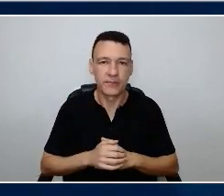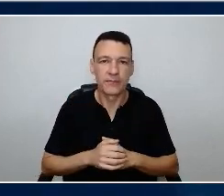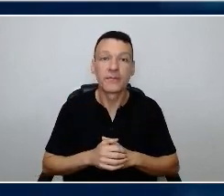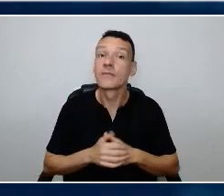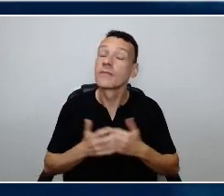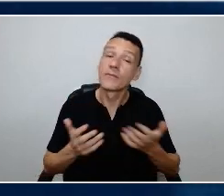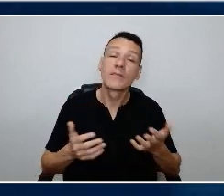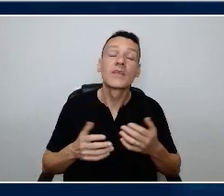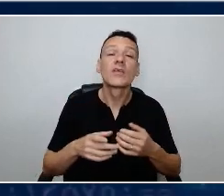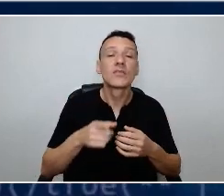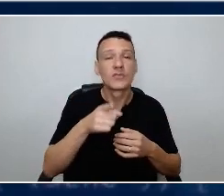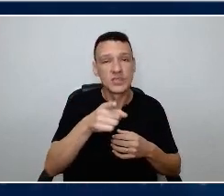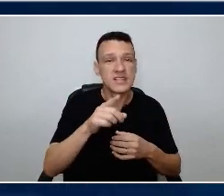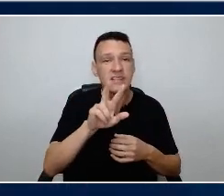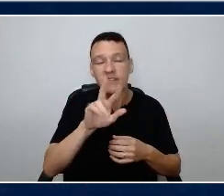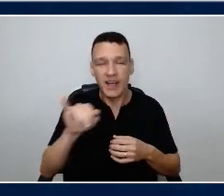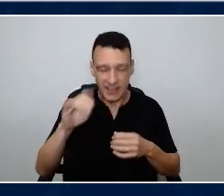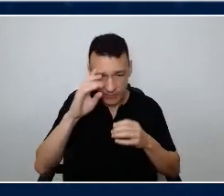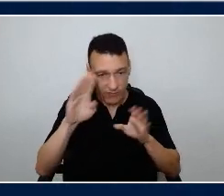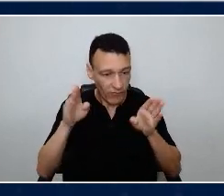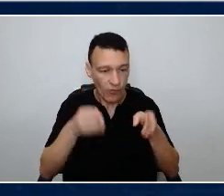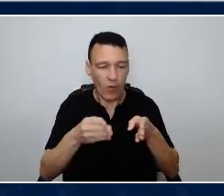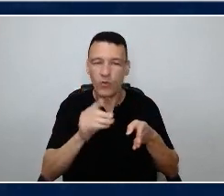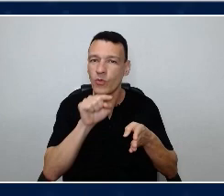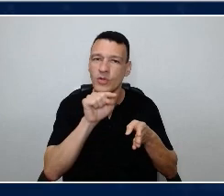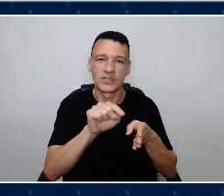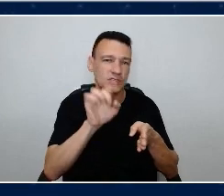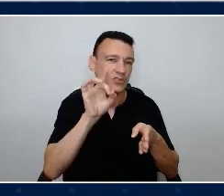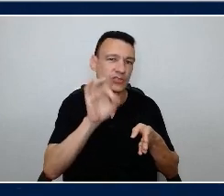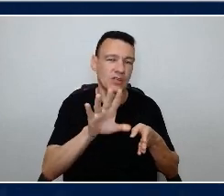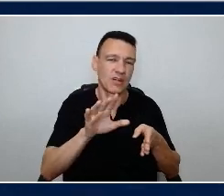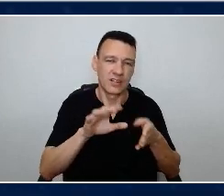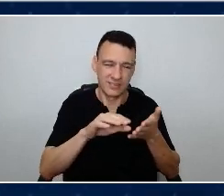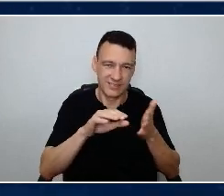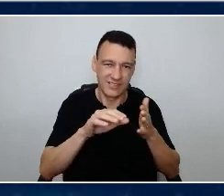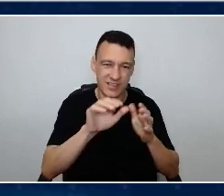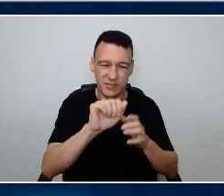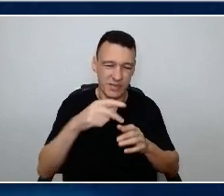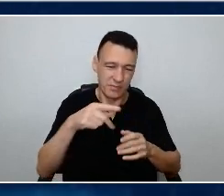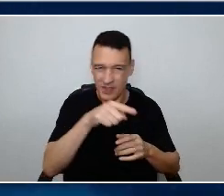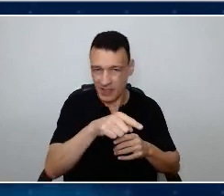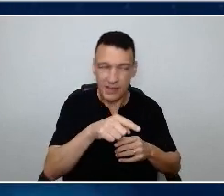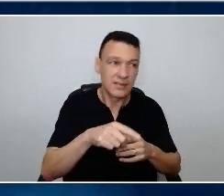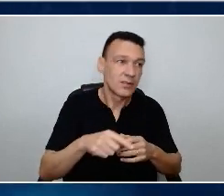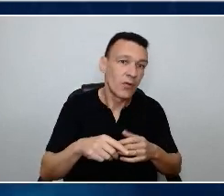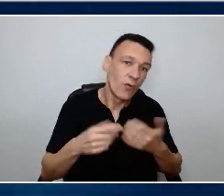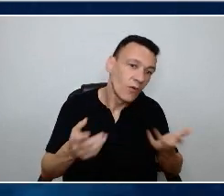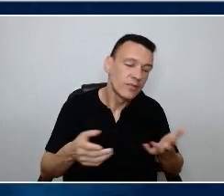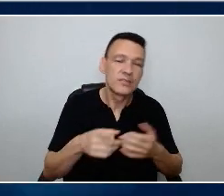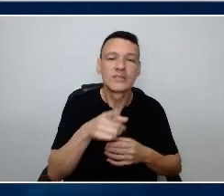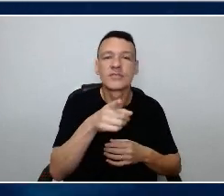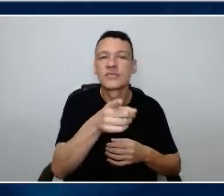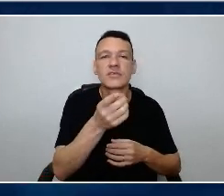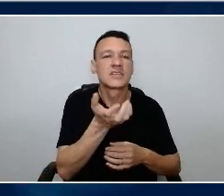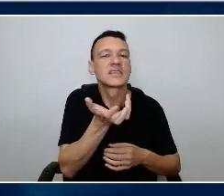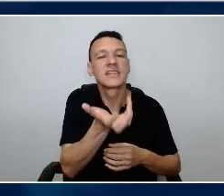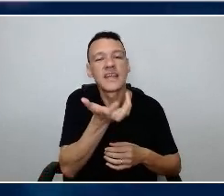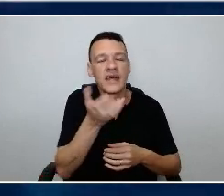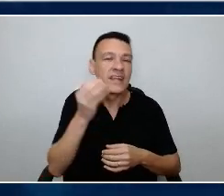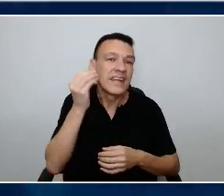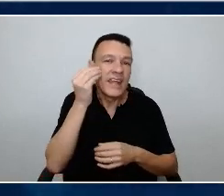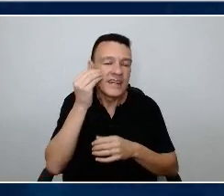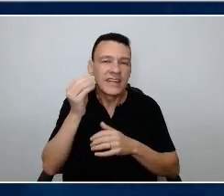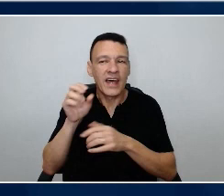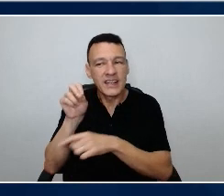ou por exemplo você tá com 17 você disse né Tipo você vai tentar entrar no mercado em alguma Startup Grande para aprender com